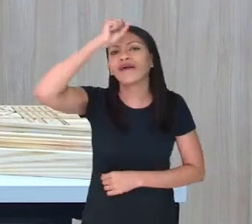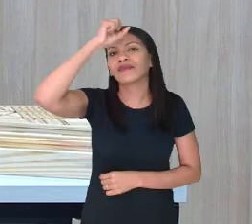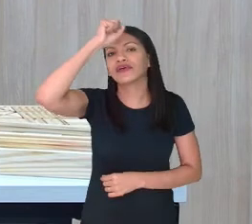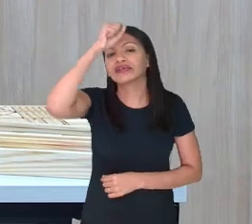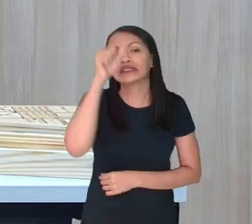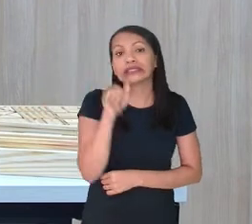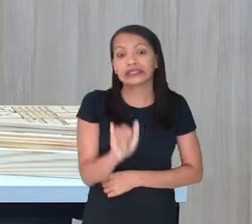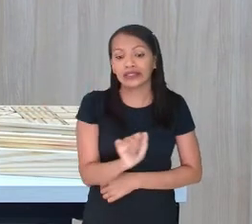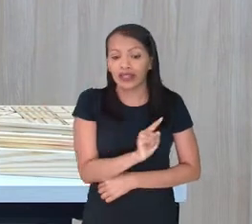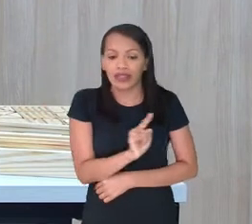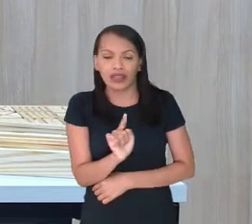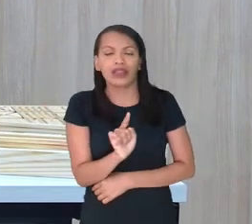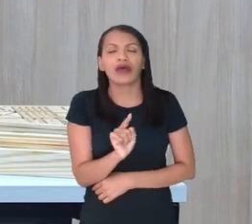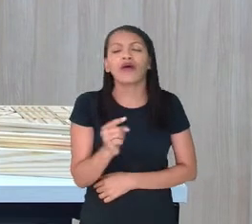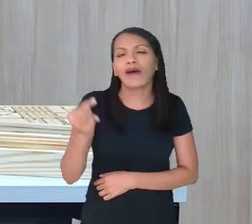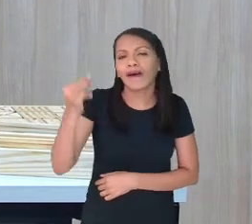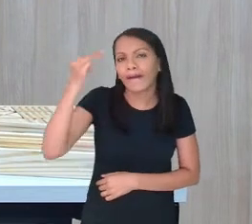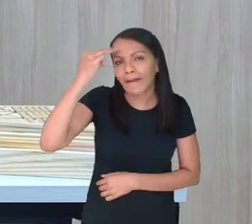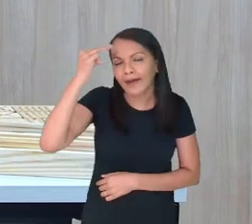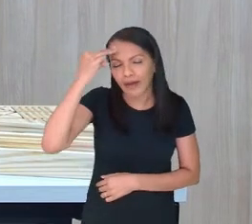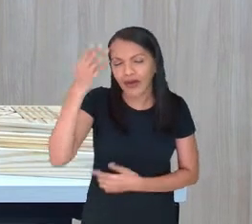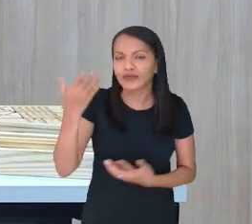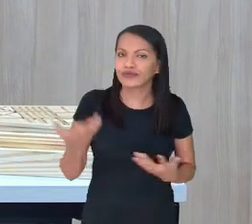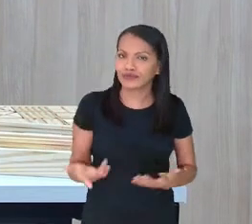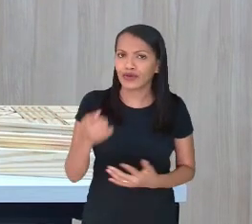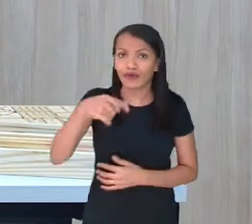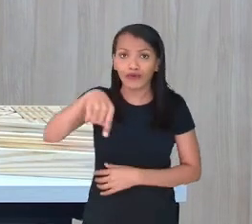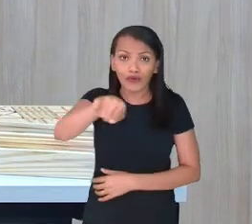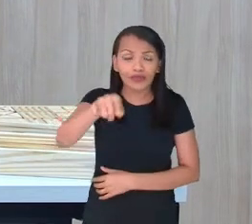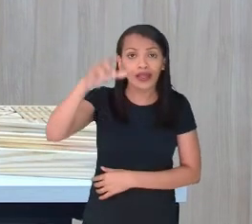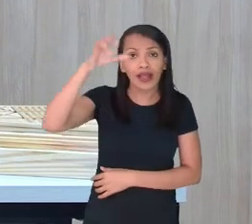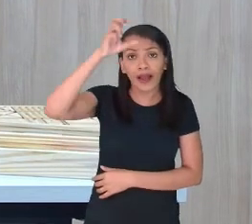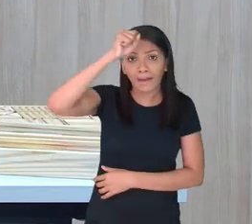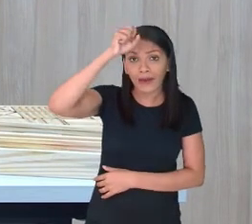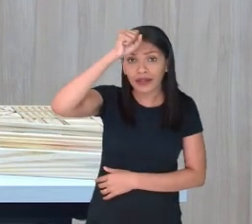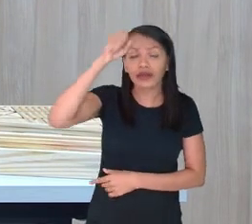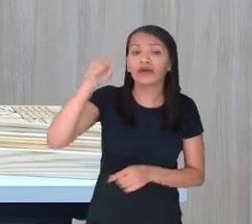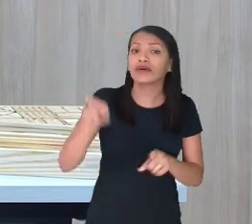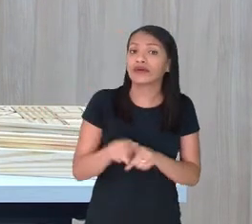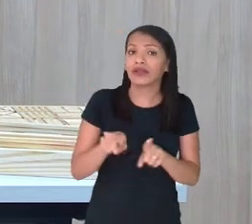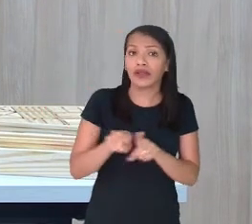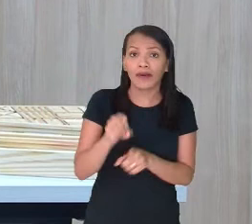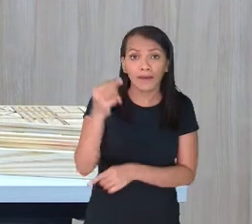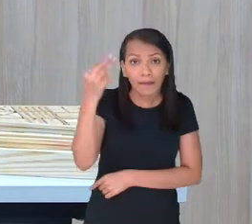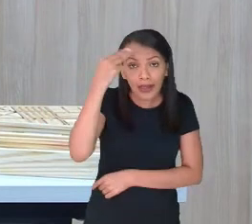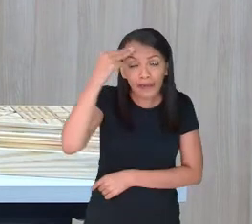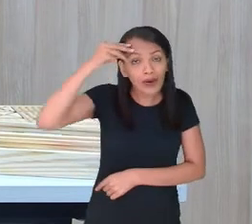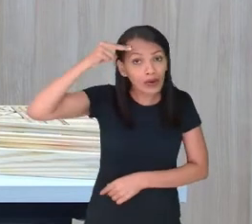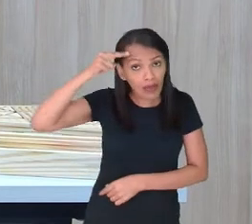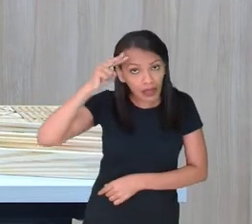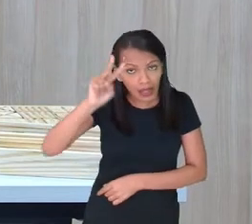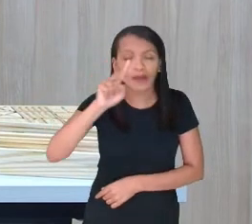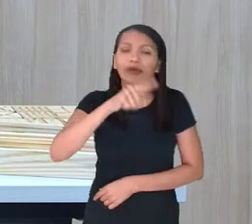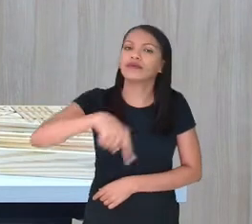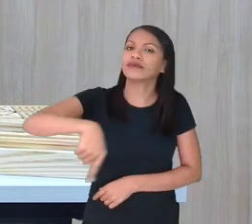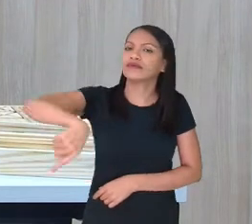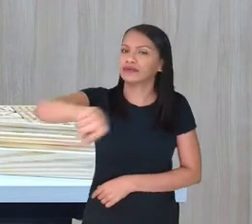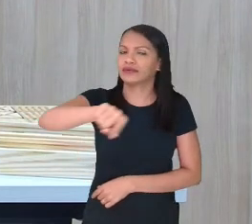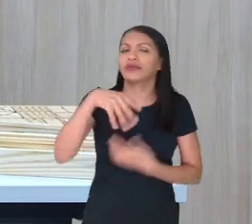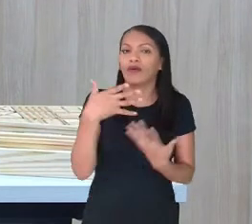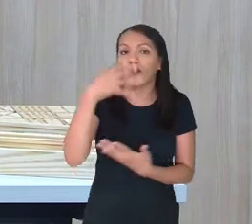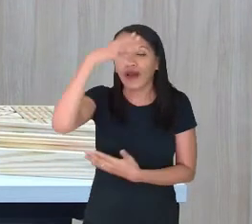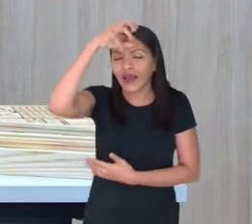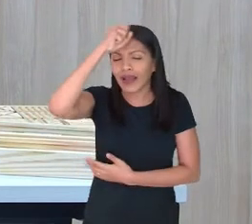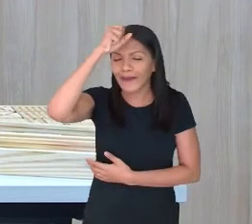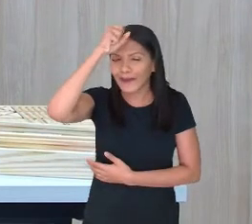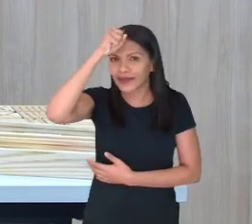se não for a memória? Não é? Você aprendeu e a memória traz ela de volta, então isso é a